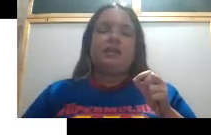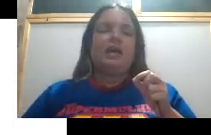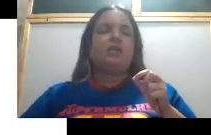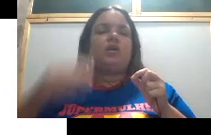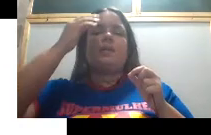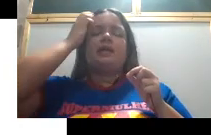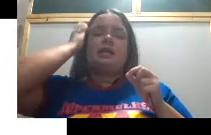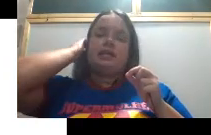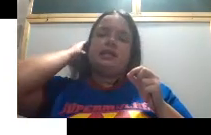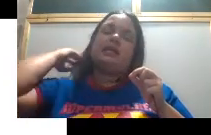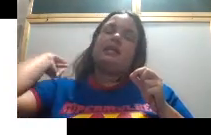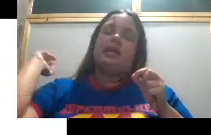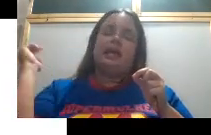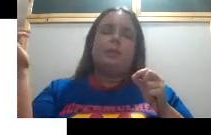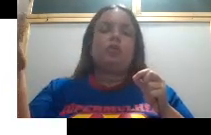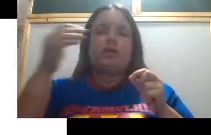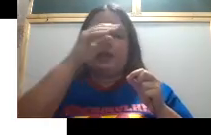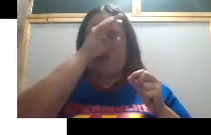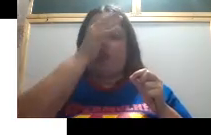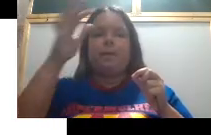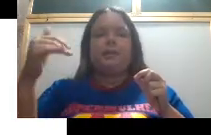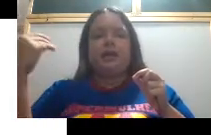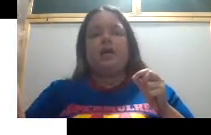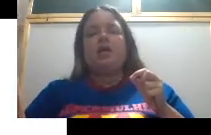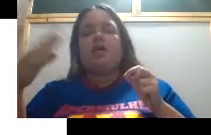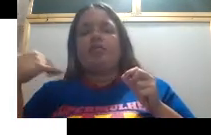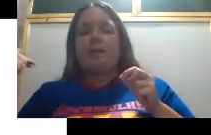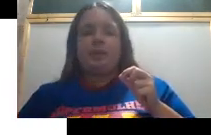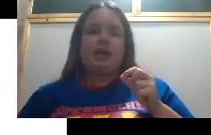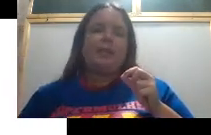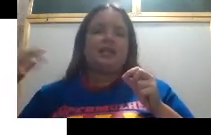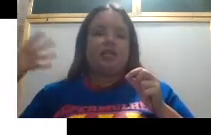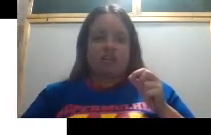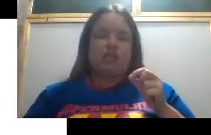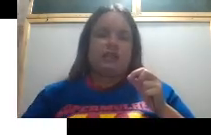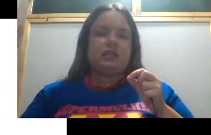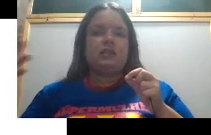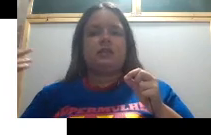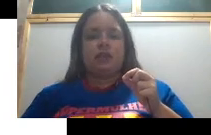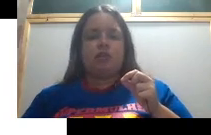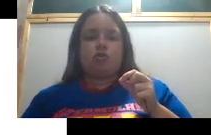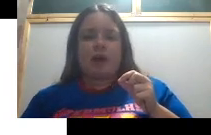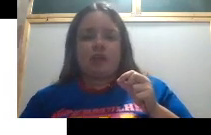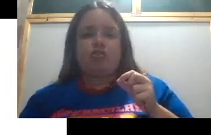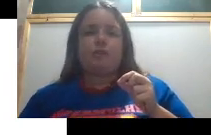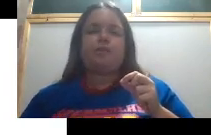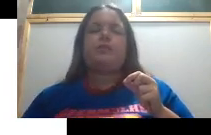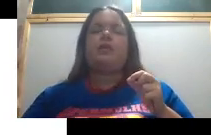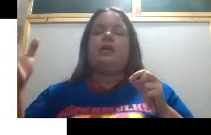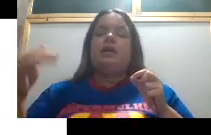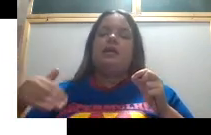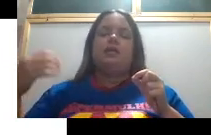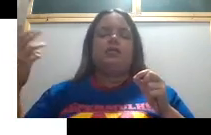antigamente a nossa Mata Atlântica nela era muito rica foi a primeira foi a primeira a mata devastada é do nosso